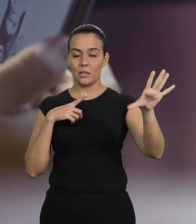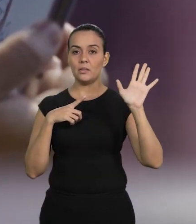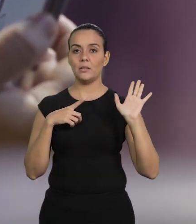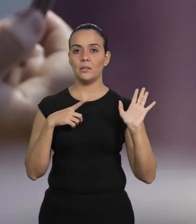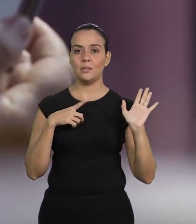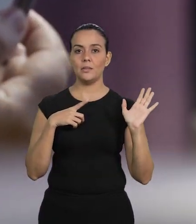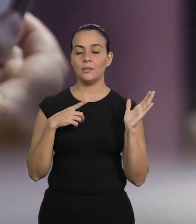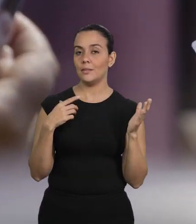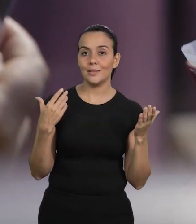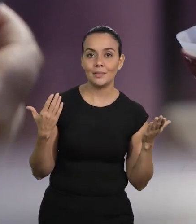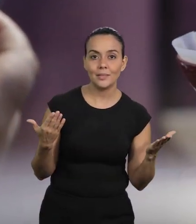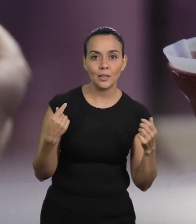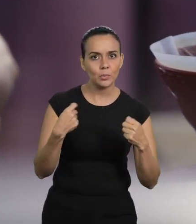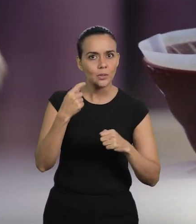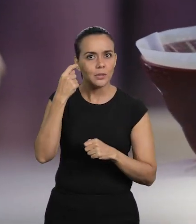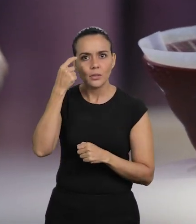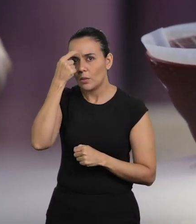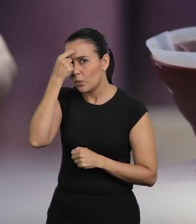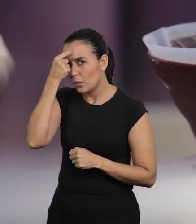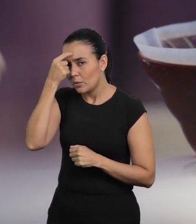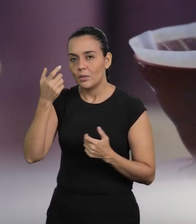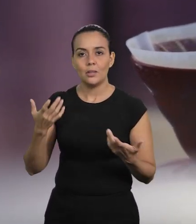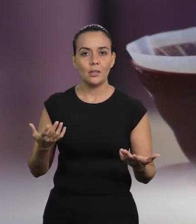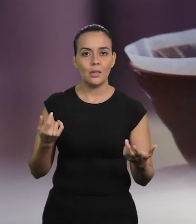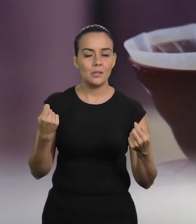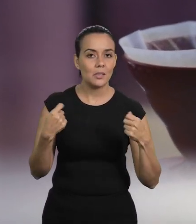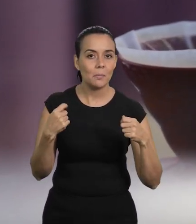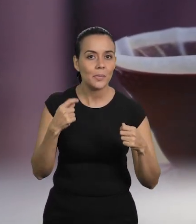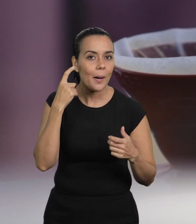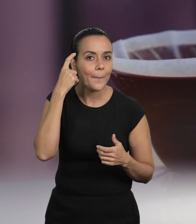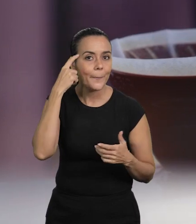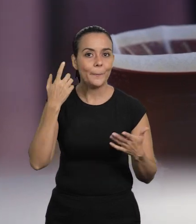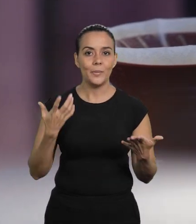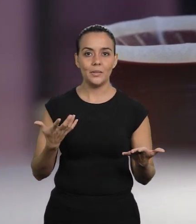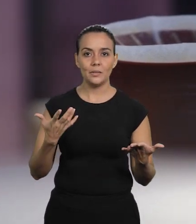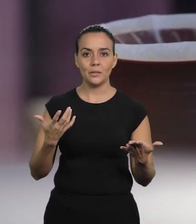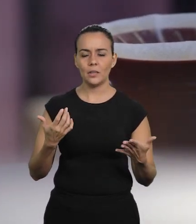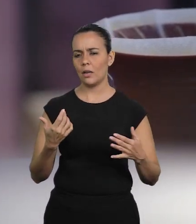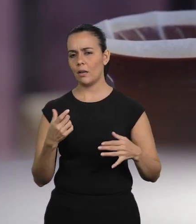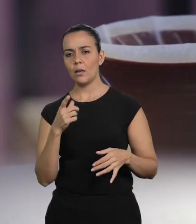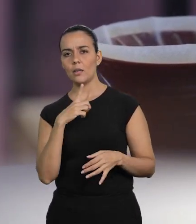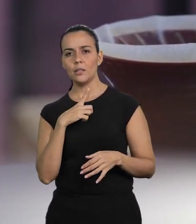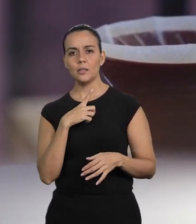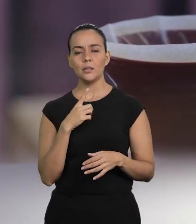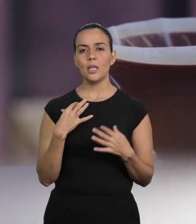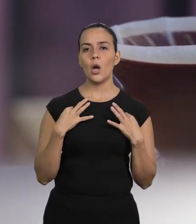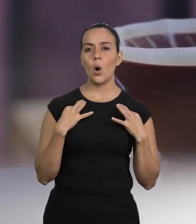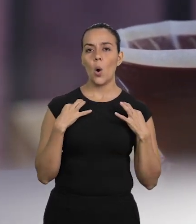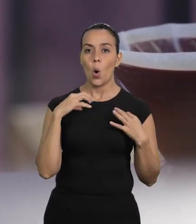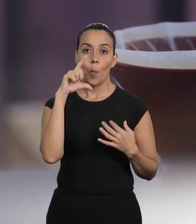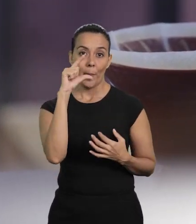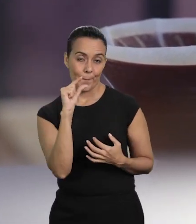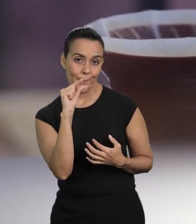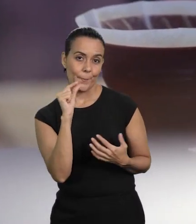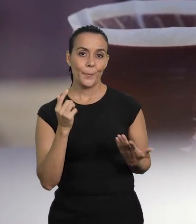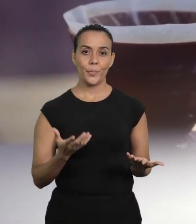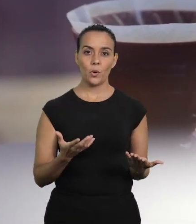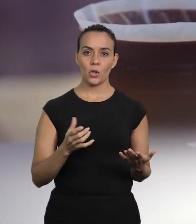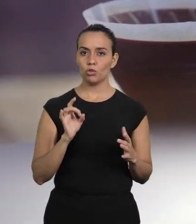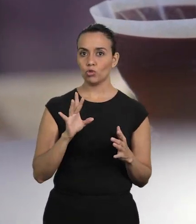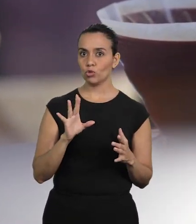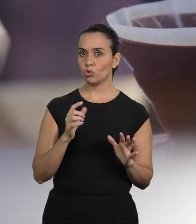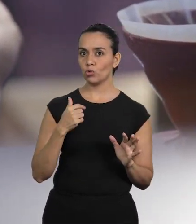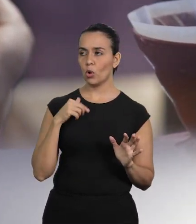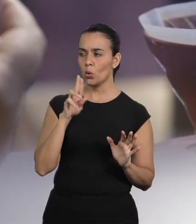entra esse processo de pessoas que vão para o lado do minimalismo. Normalmente, elas estão percebendo, elas